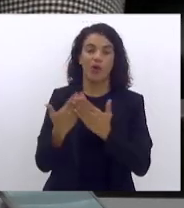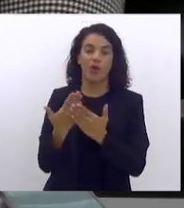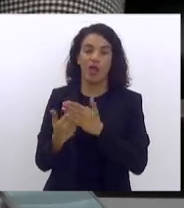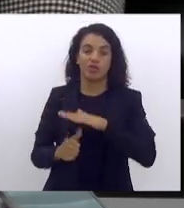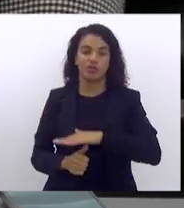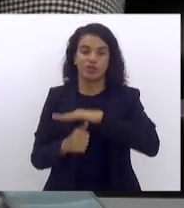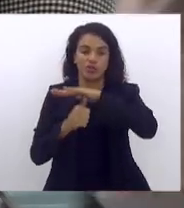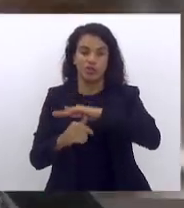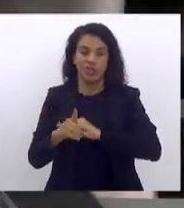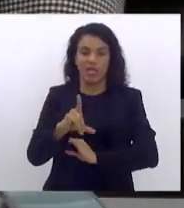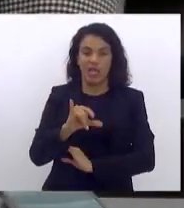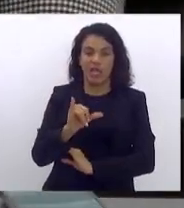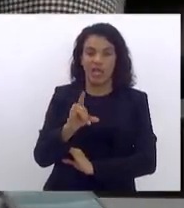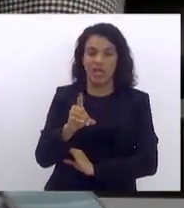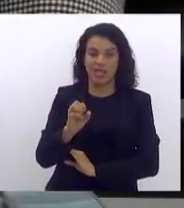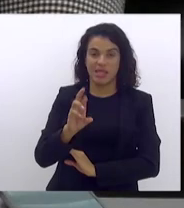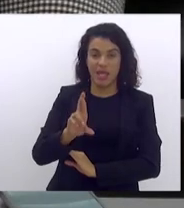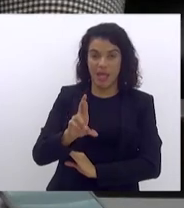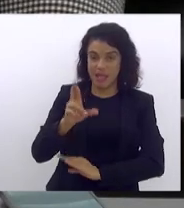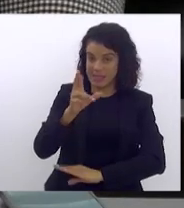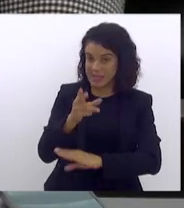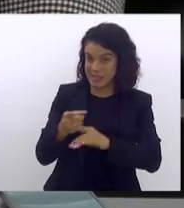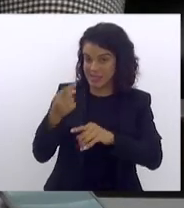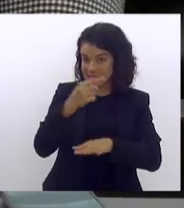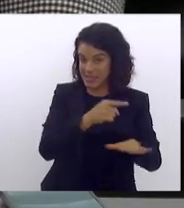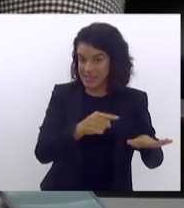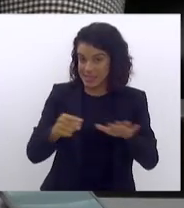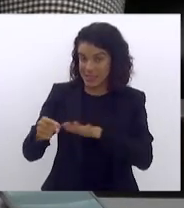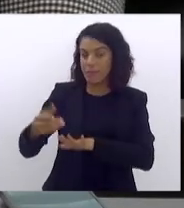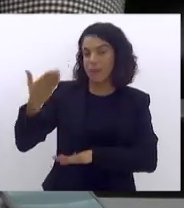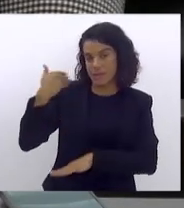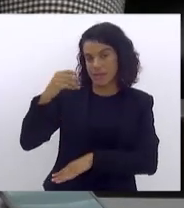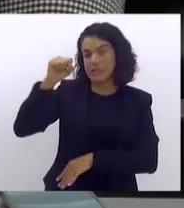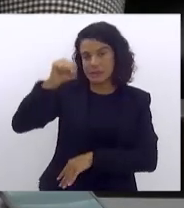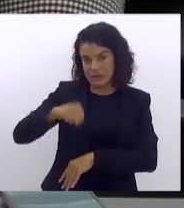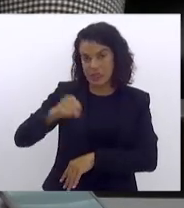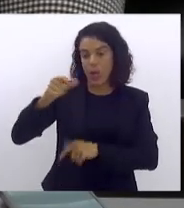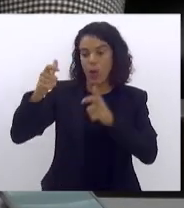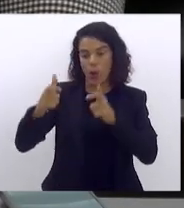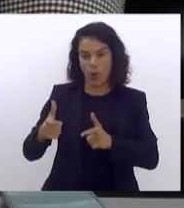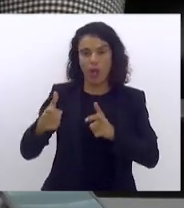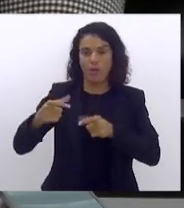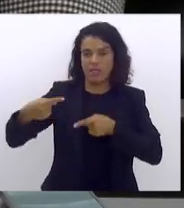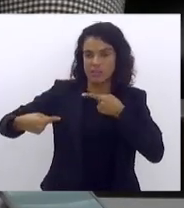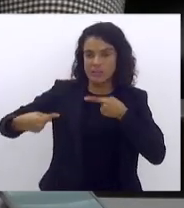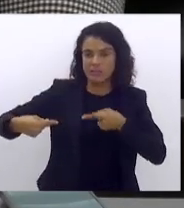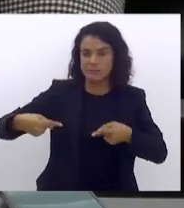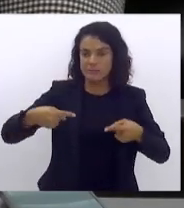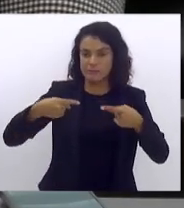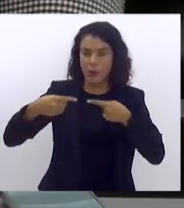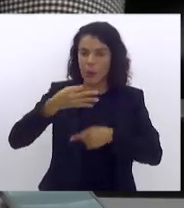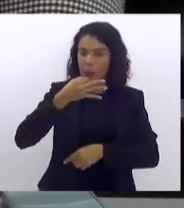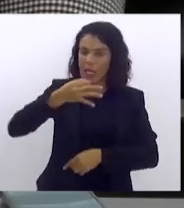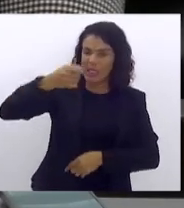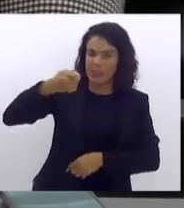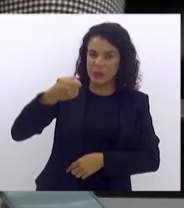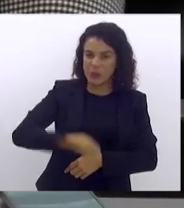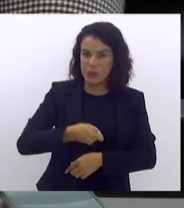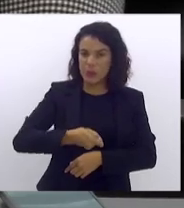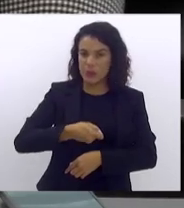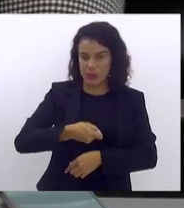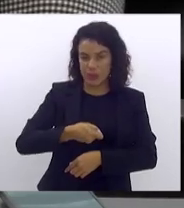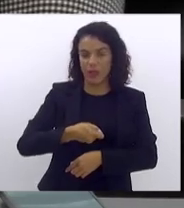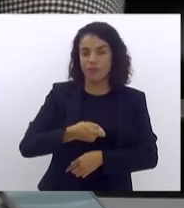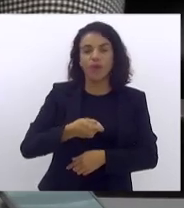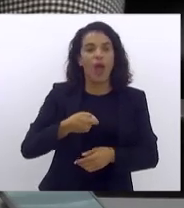reuniões semana passada, tivemos espaço. Ali seria o local para que a gente viesse a fazer uma crítica mais dura